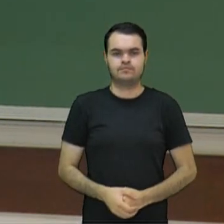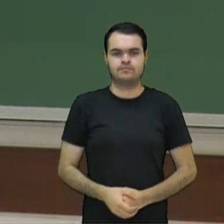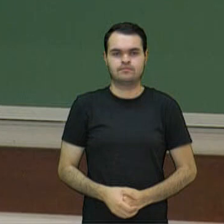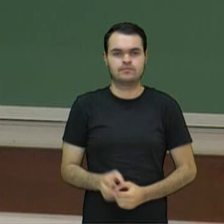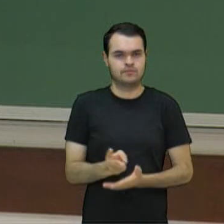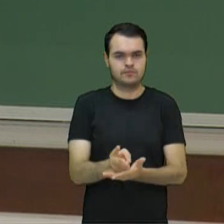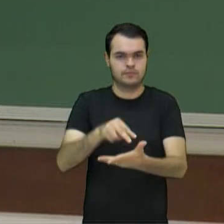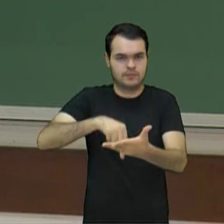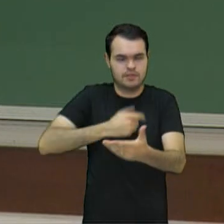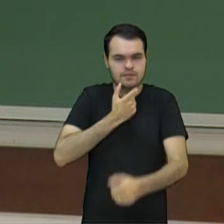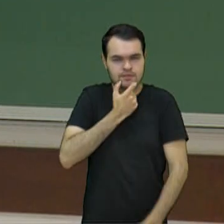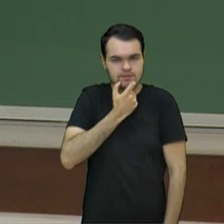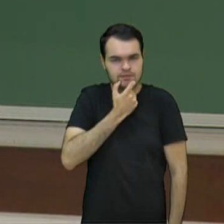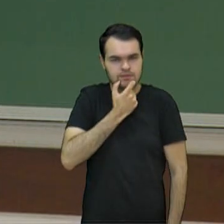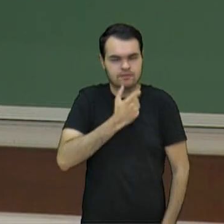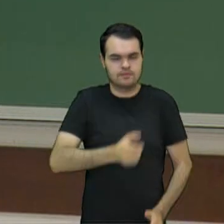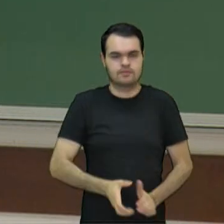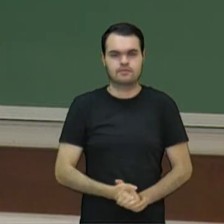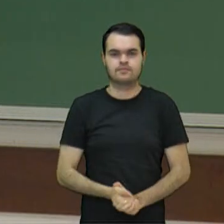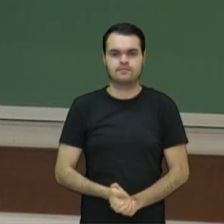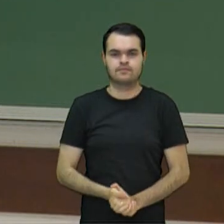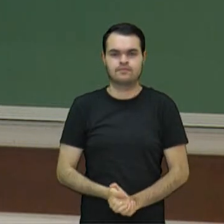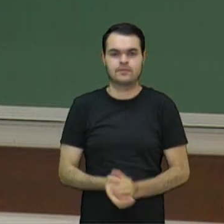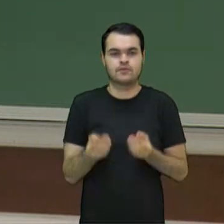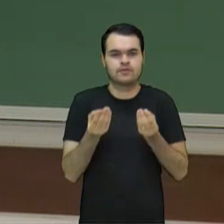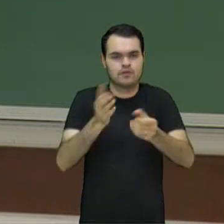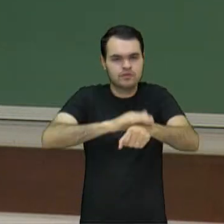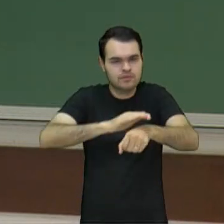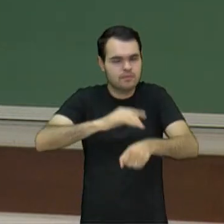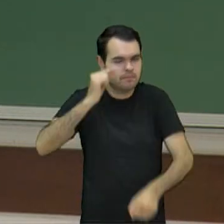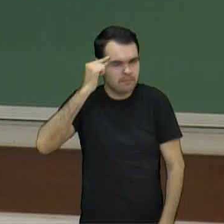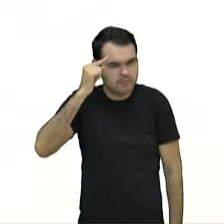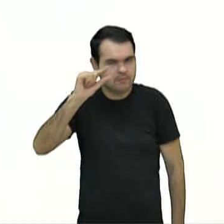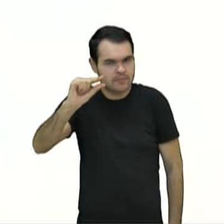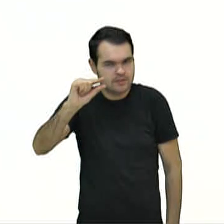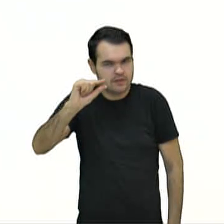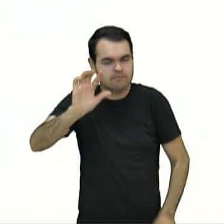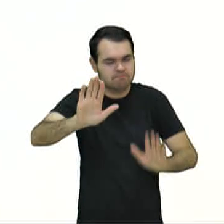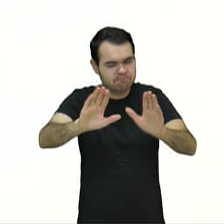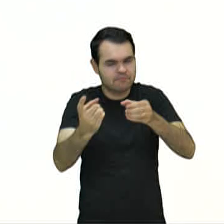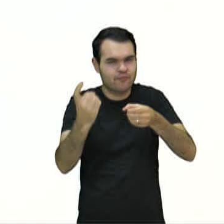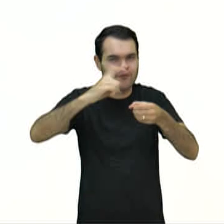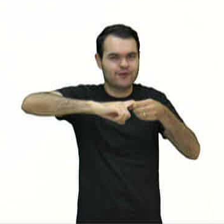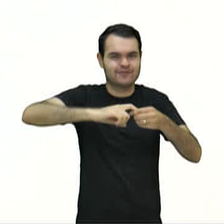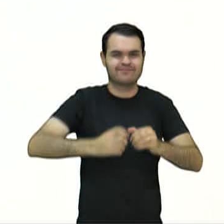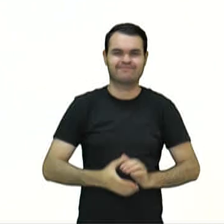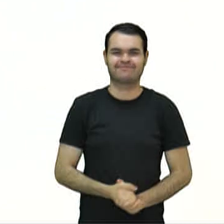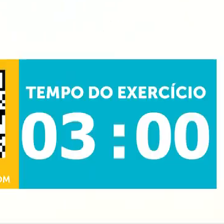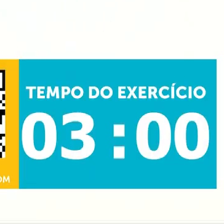Poseidon's trident and Hades' helmet. Vou dar um tempo para vocês pensarem e a gente já volta.